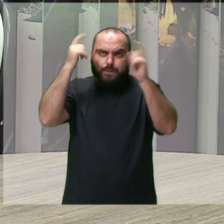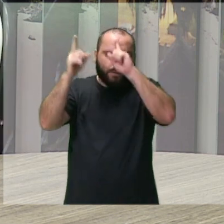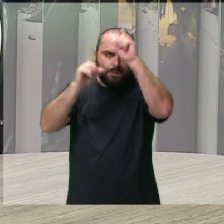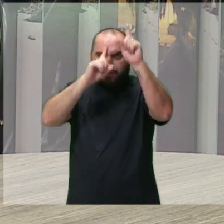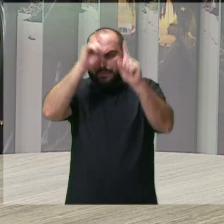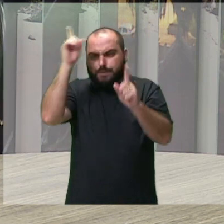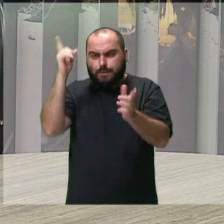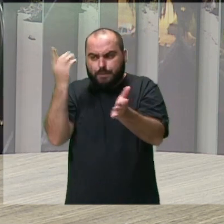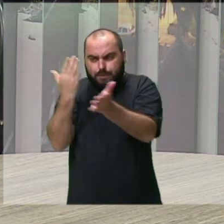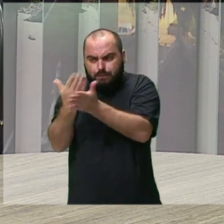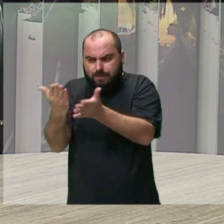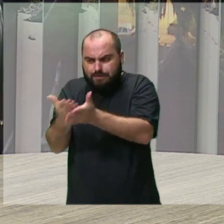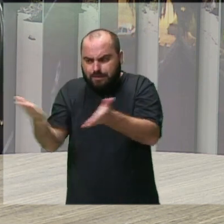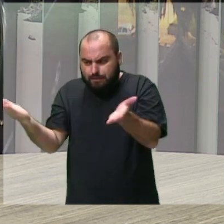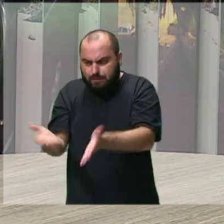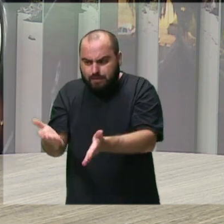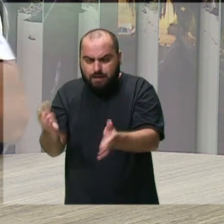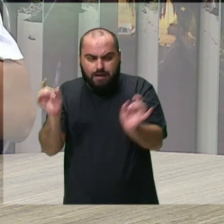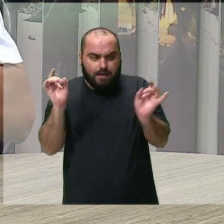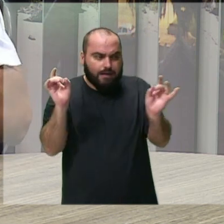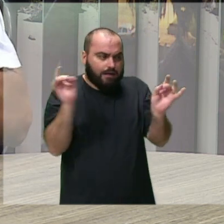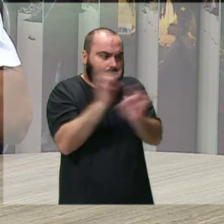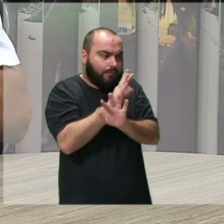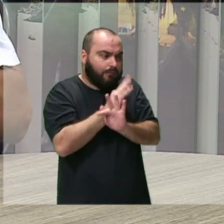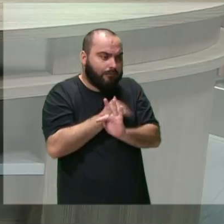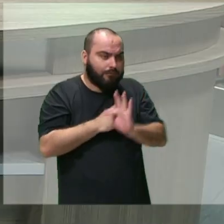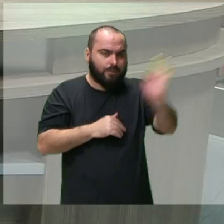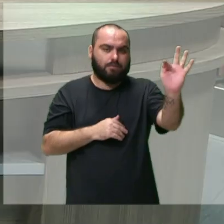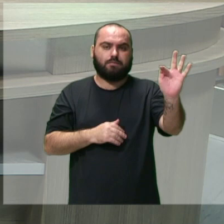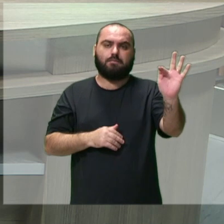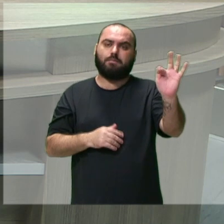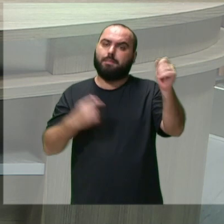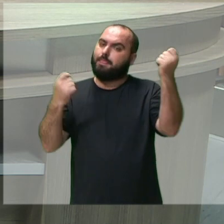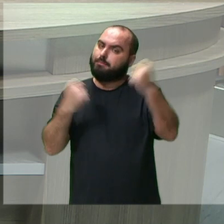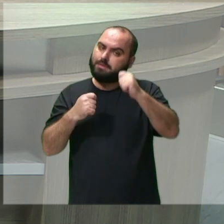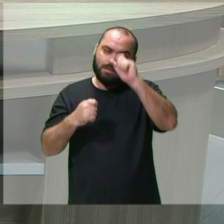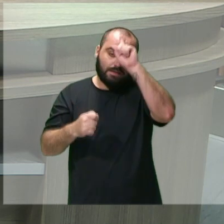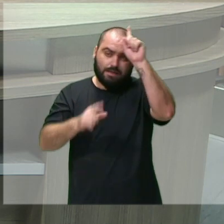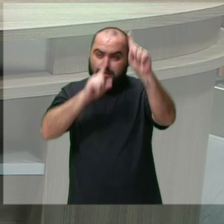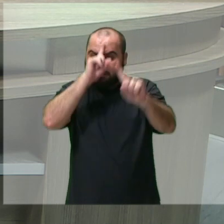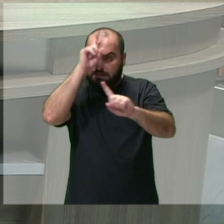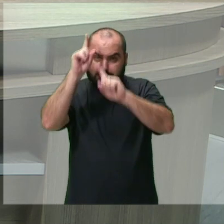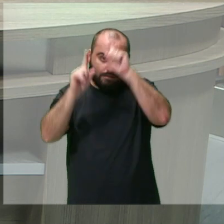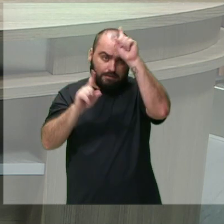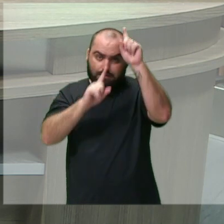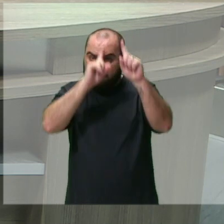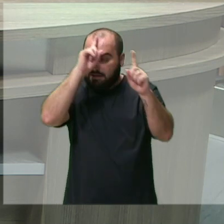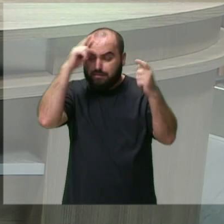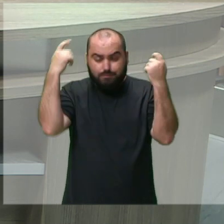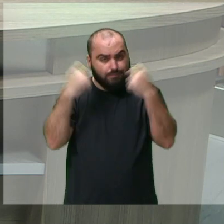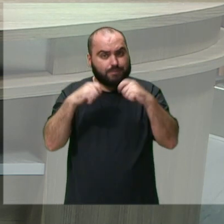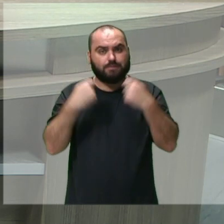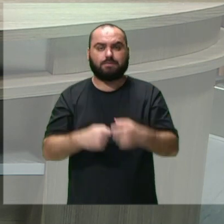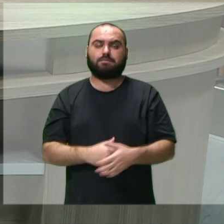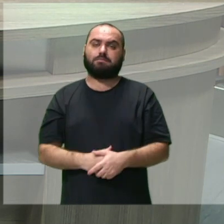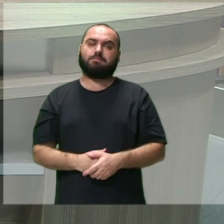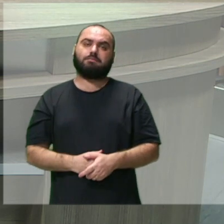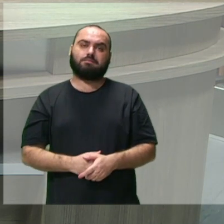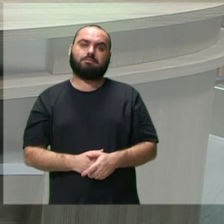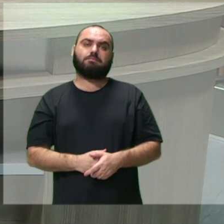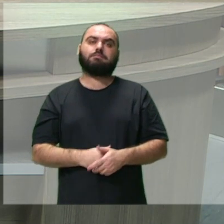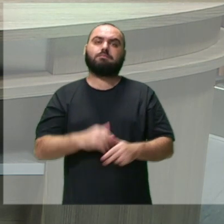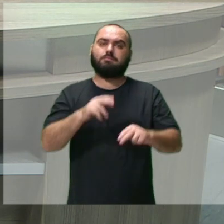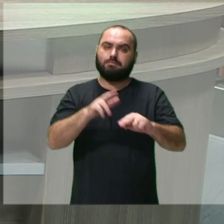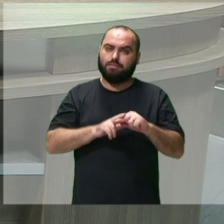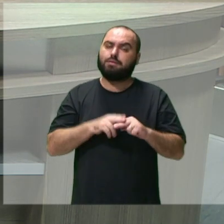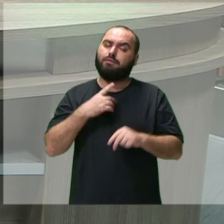começar agora e terminar daqui a algum tempo. Isso não existe. Isso depende de criatividade, isso depende de imaginação. Então você